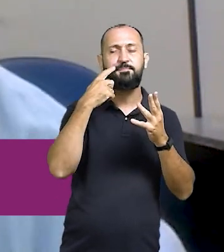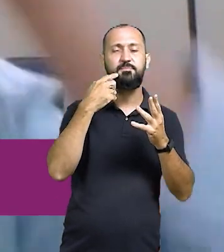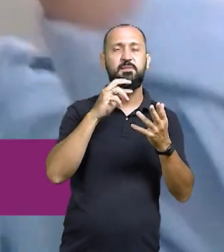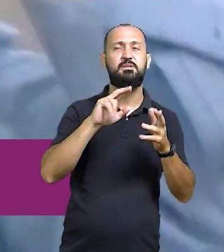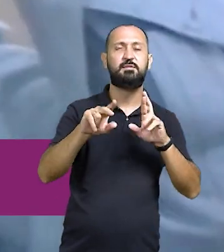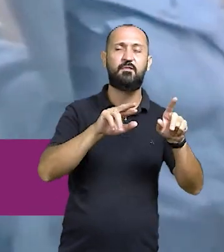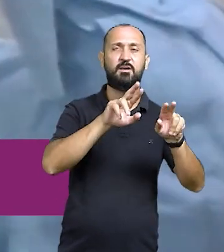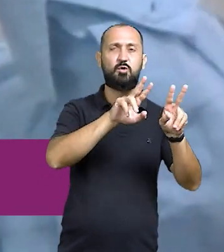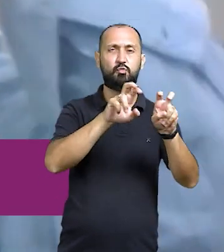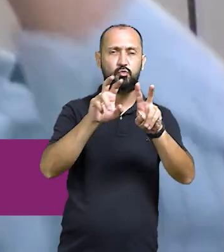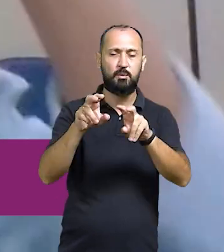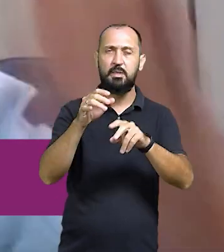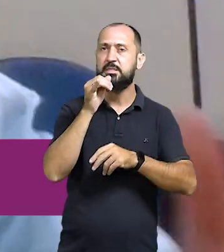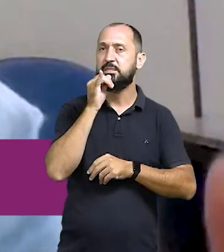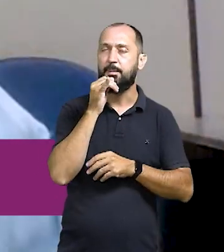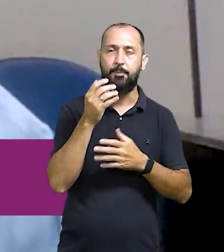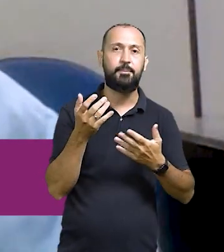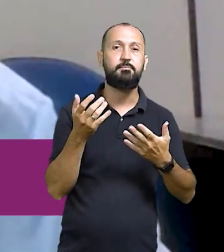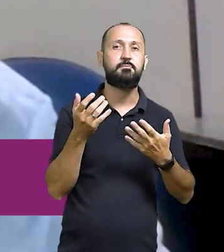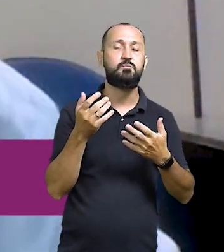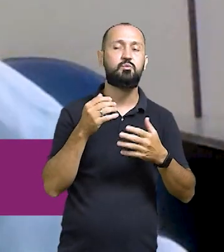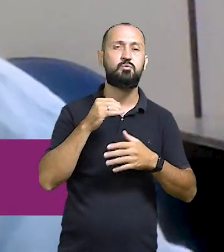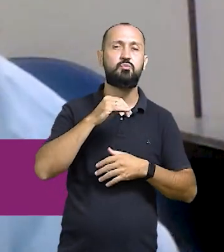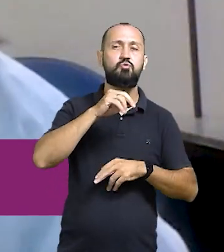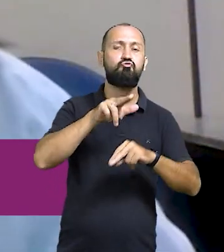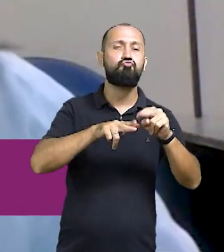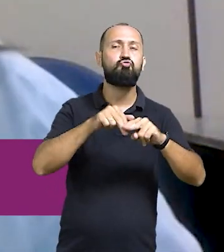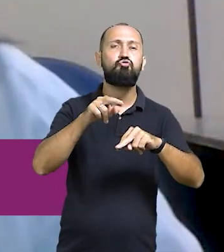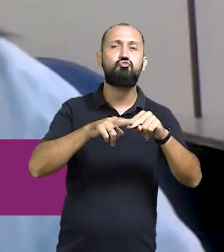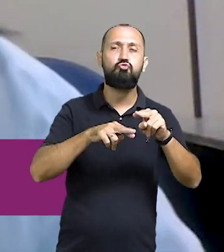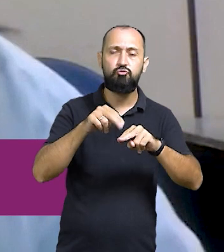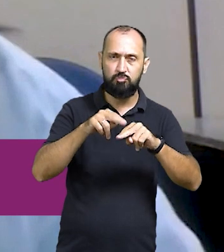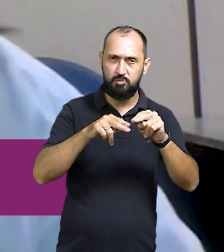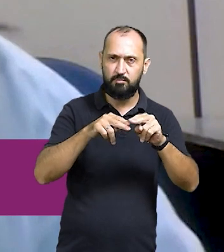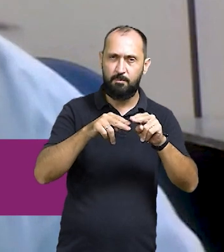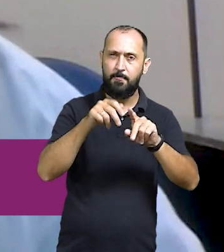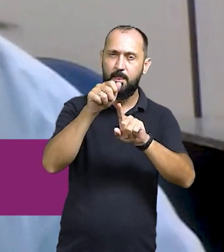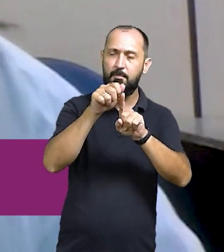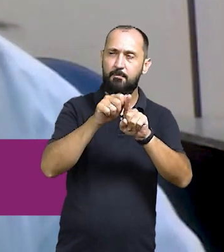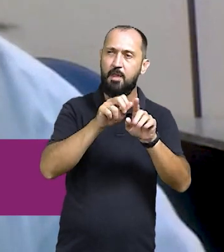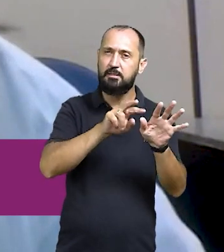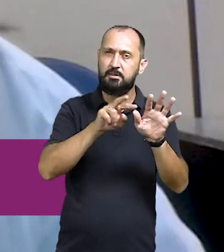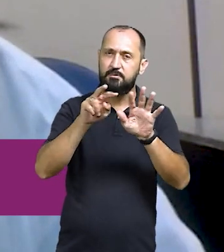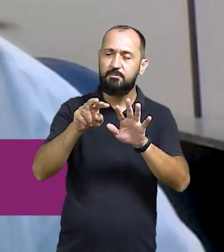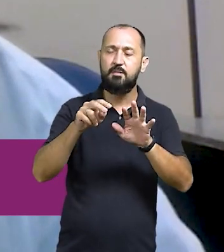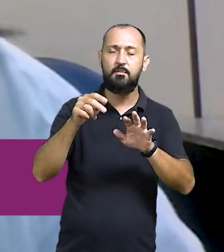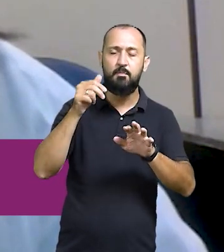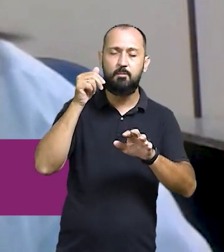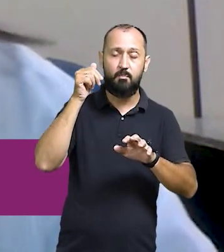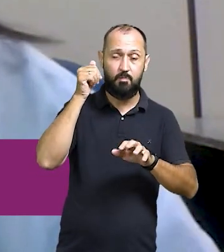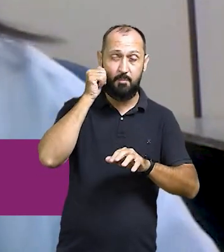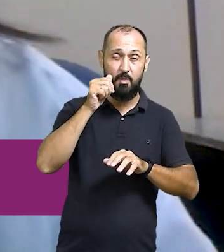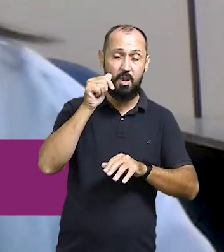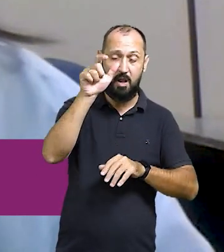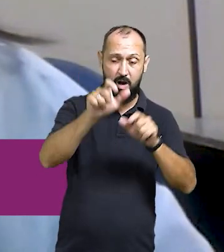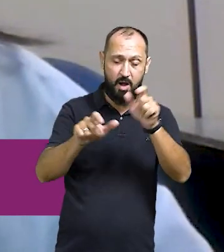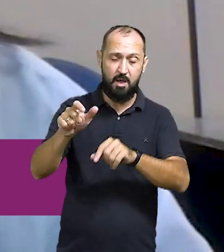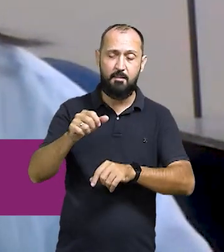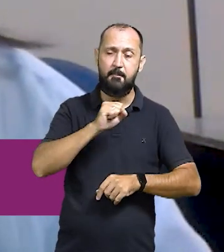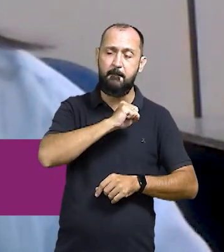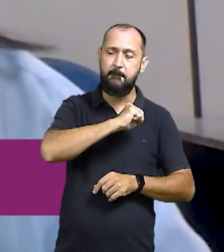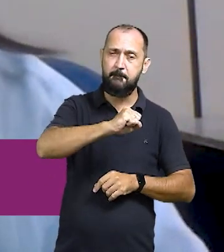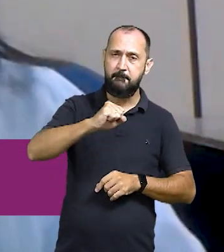parceria, em abril, em parceria com a ECOA. Inclusive, assim, depois que a gente voltar, se a gente tiver acesso a